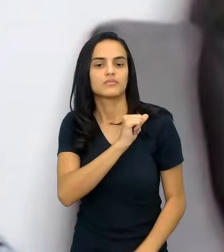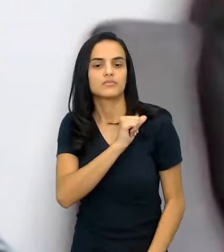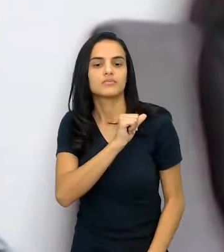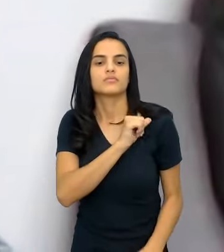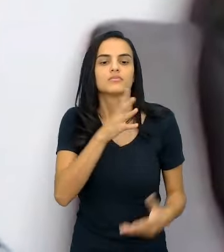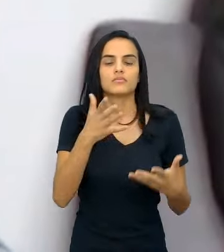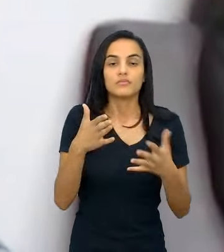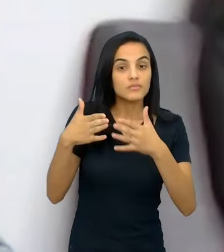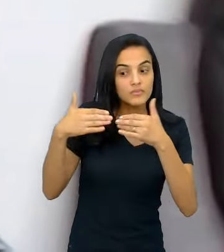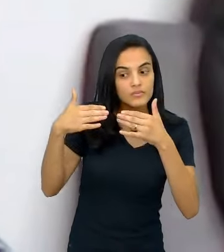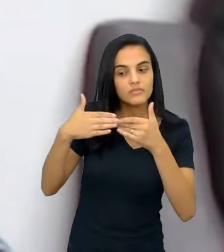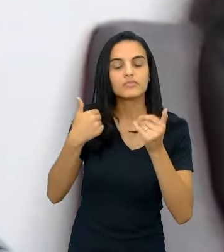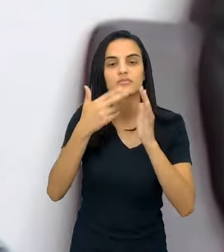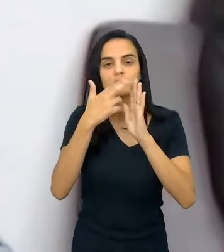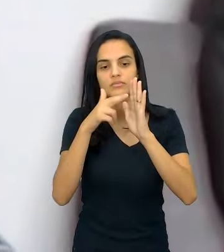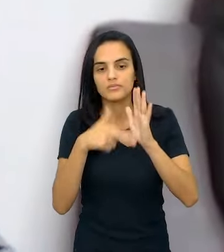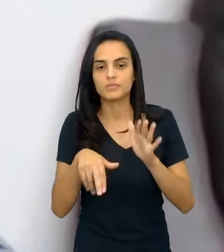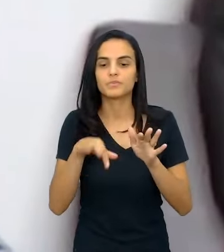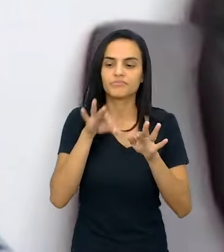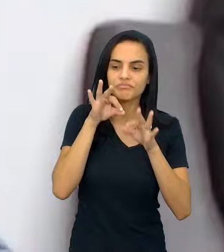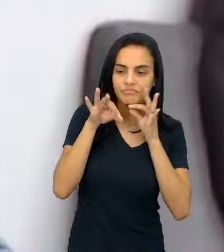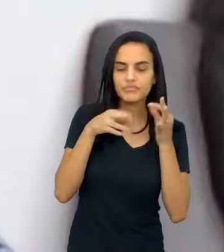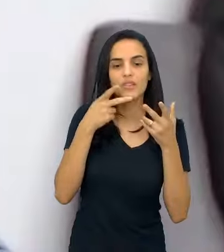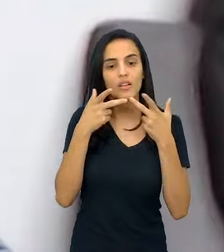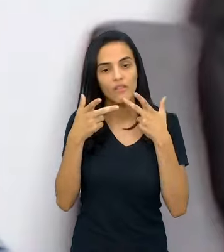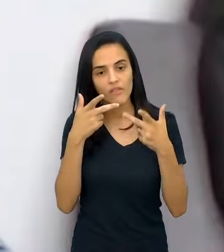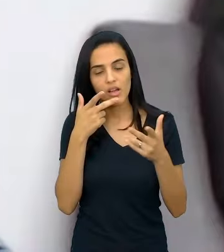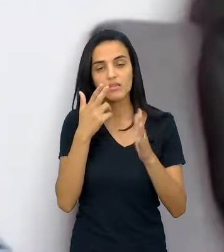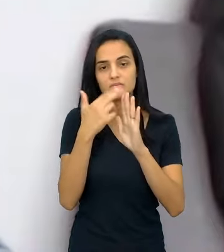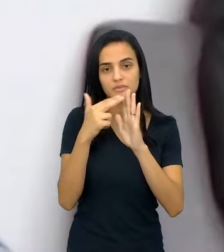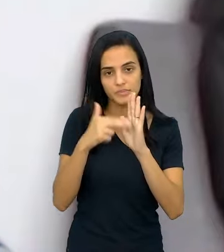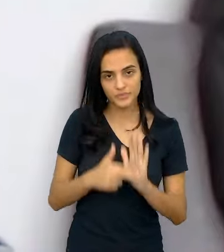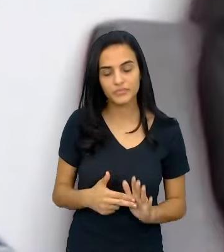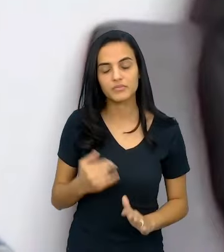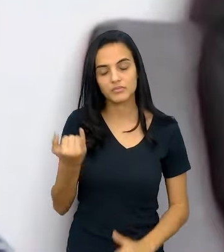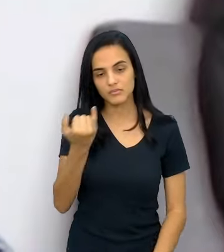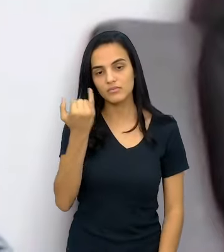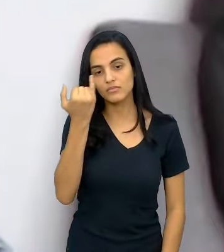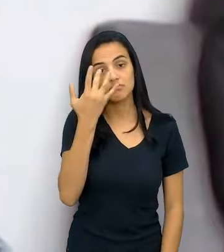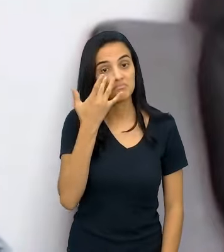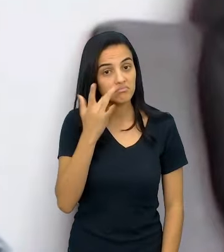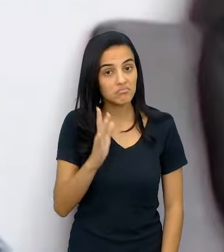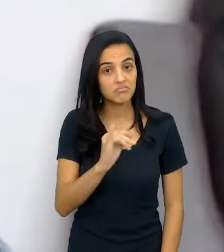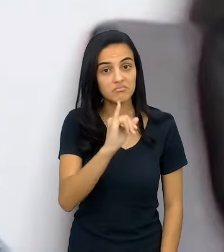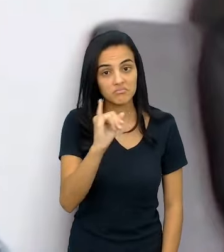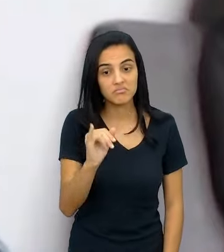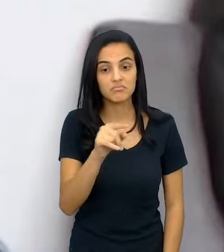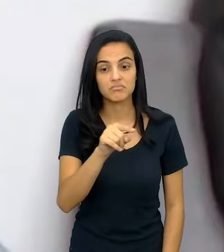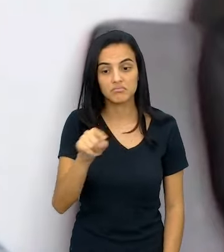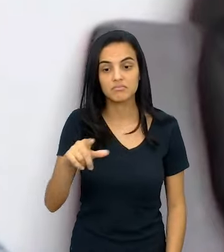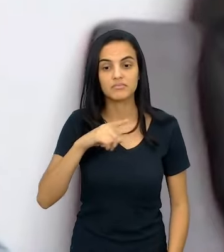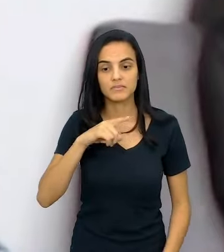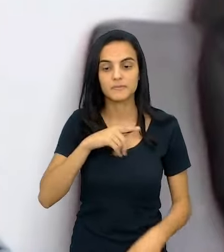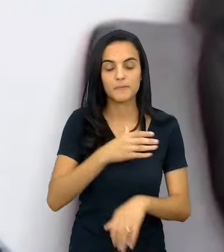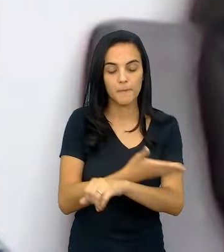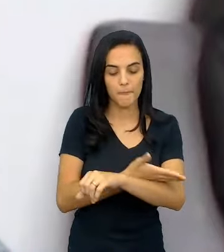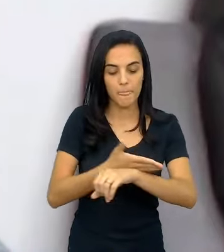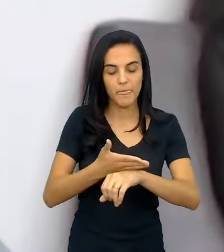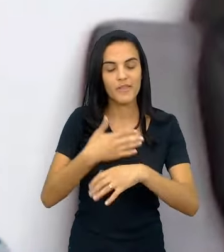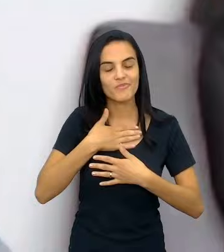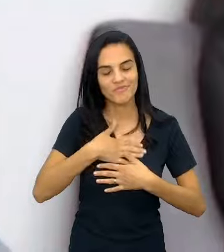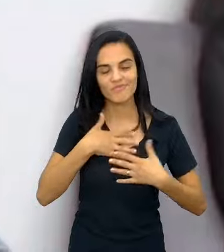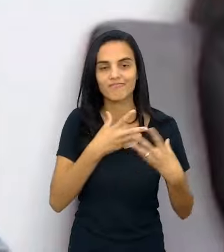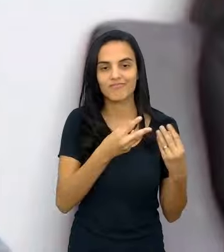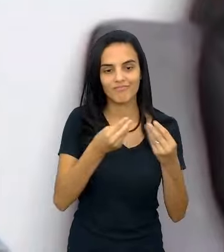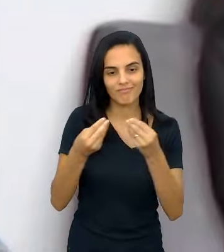Peçam os registros, comentem sobre esses registros, né? Não sei se vocês têm esse hábito, mas eu gostava